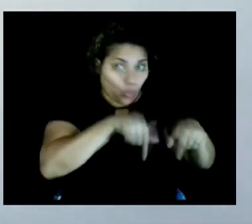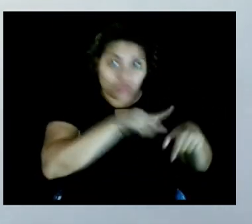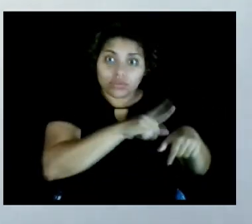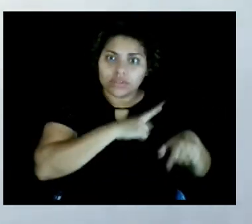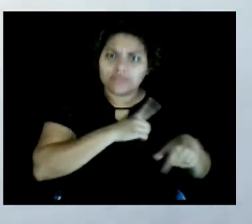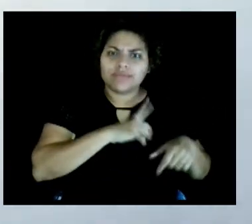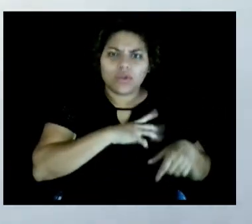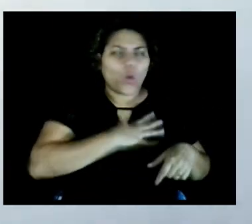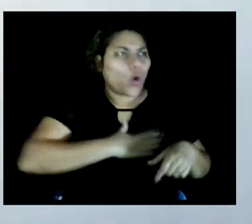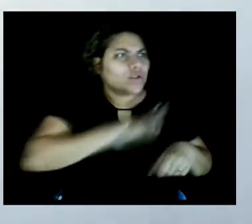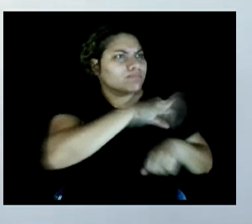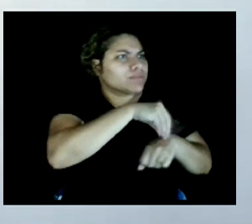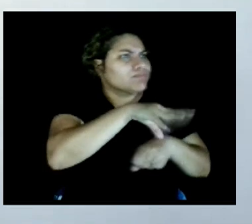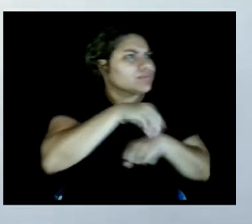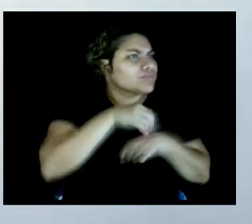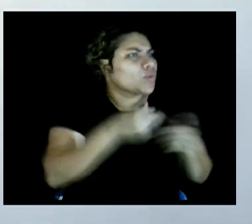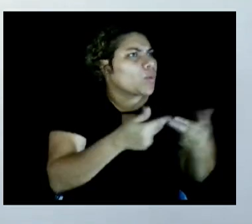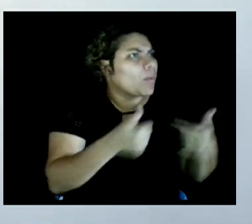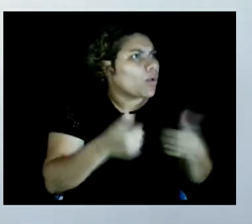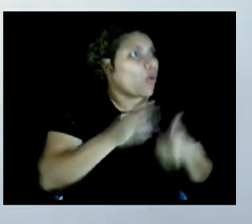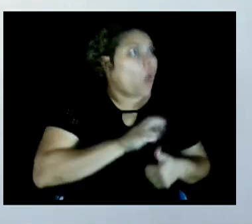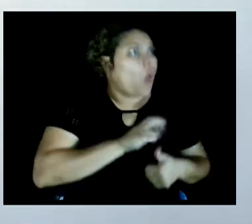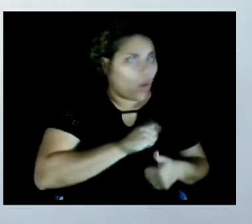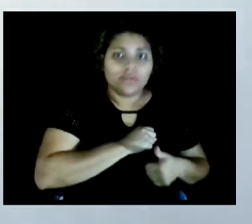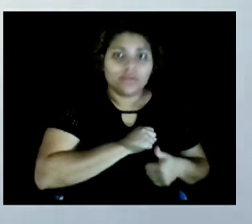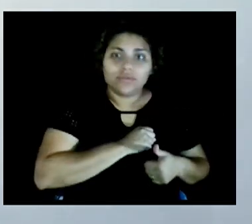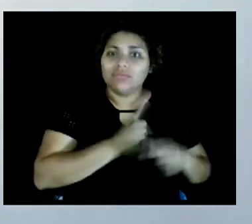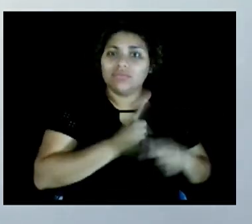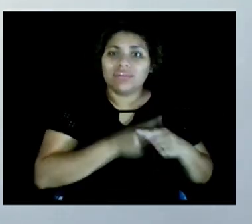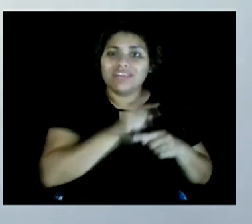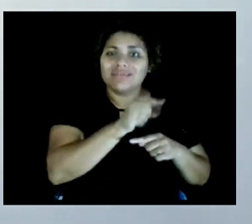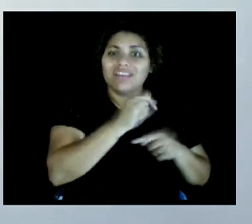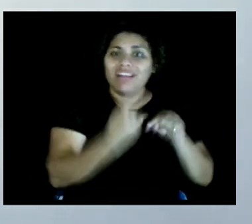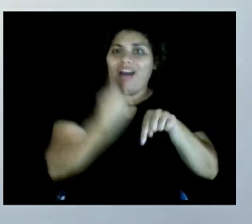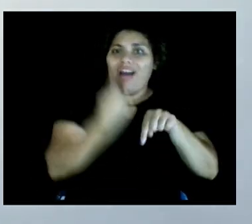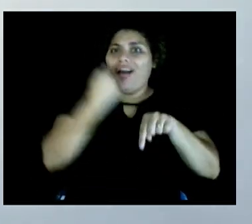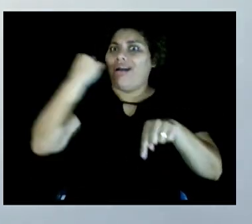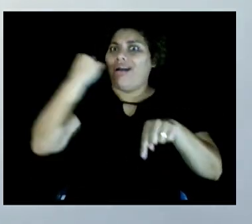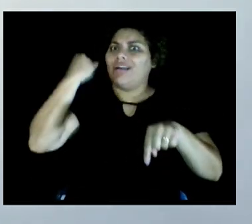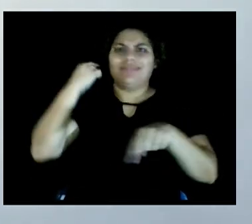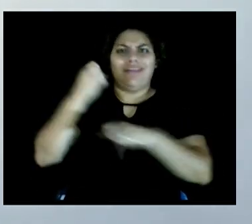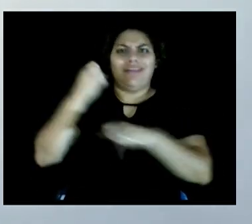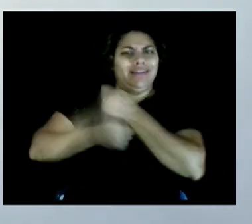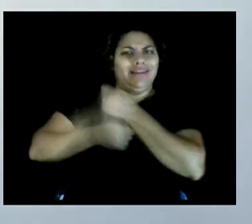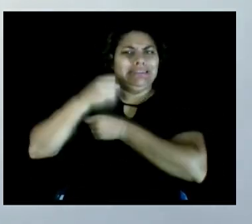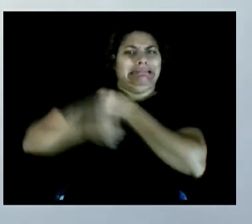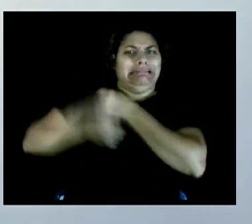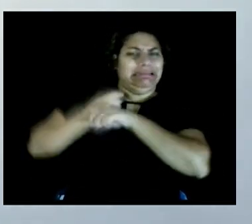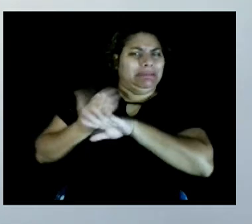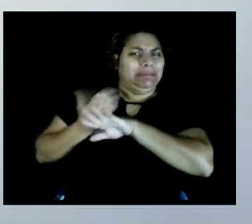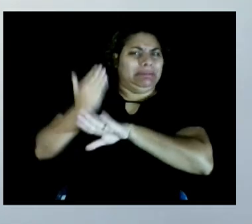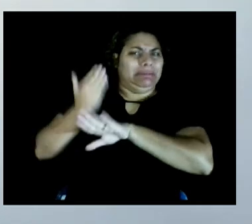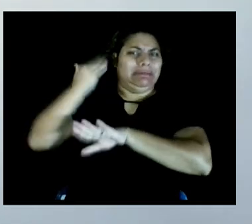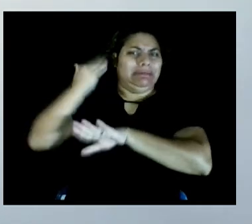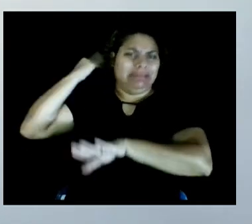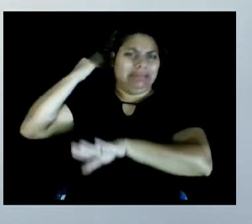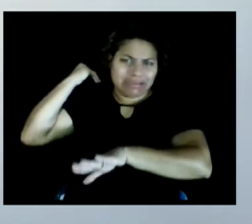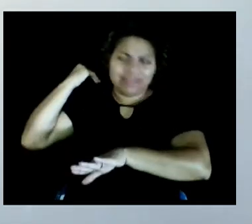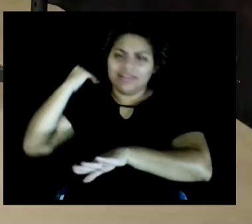boas. Né? Então, esse processo de se conhecer é